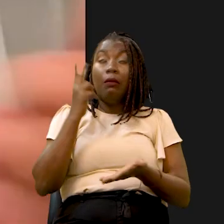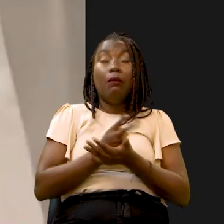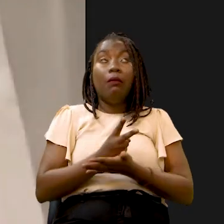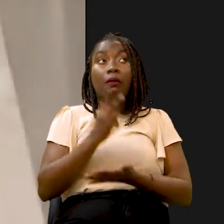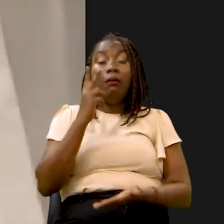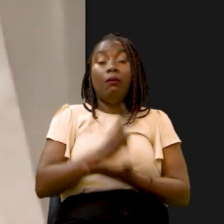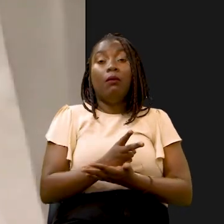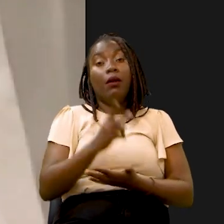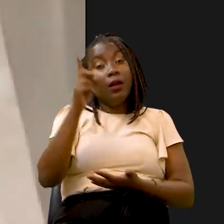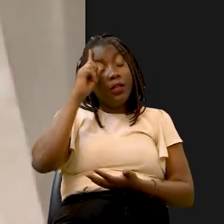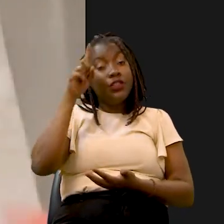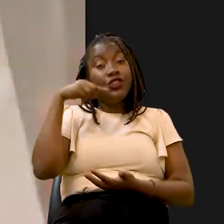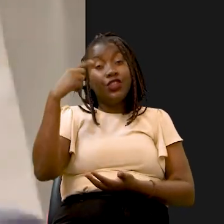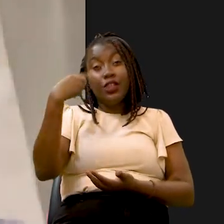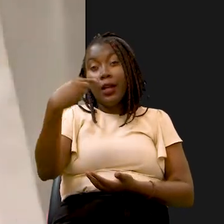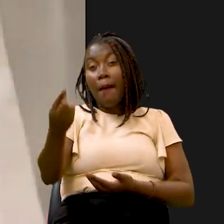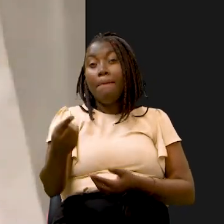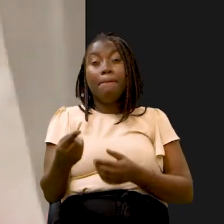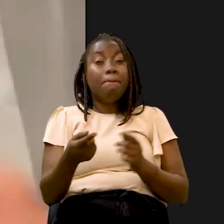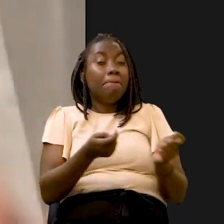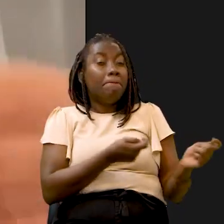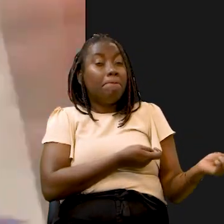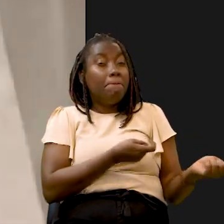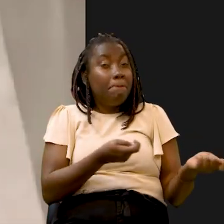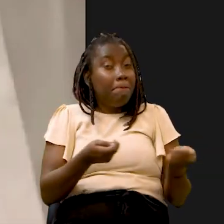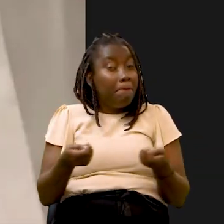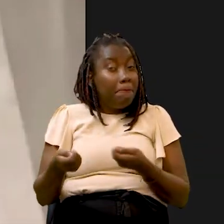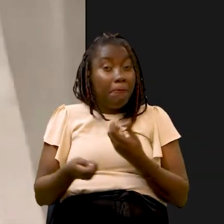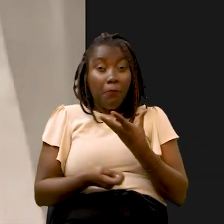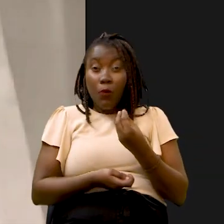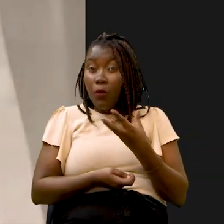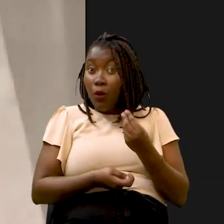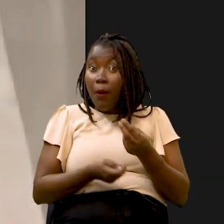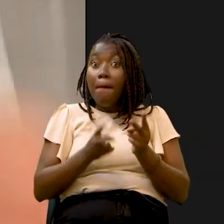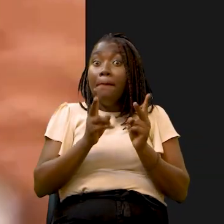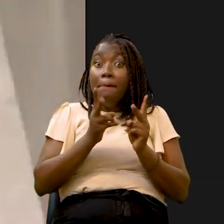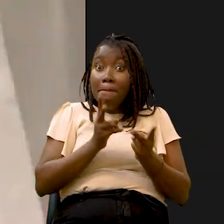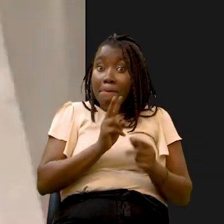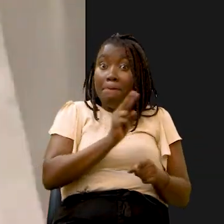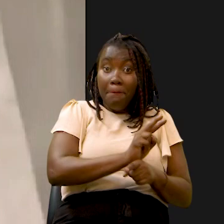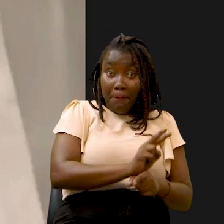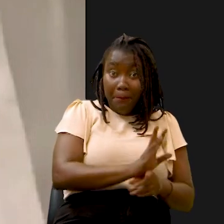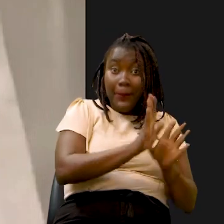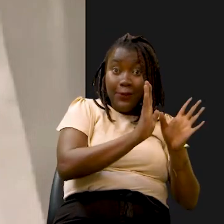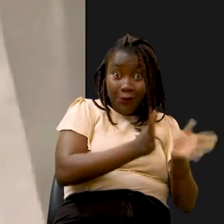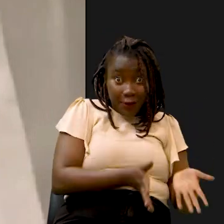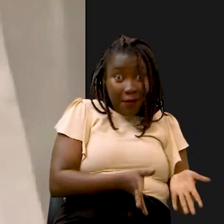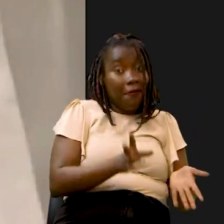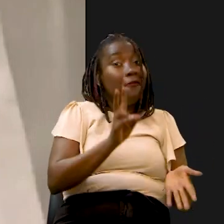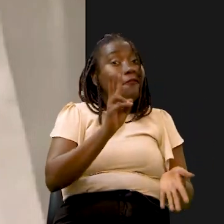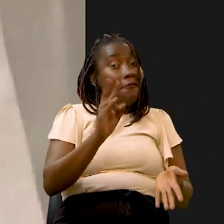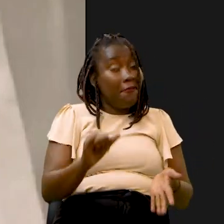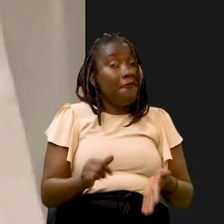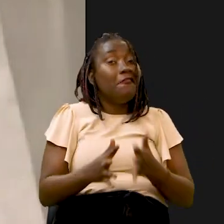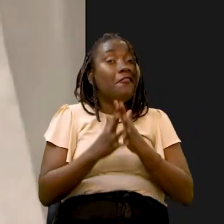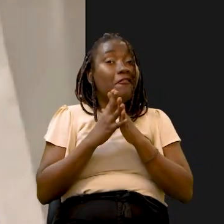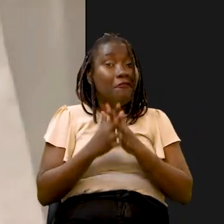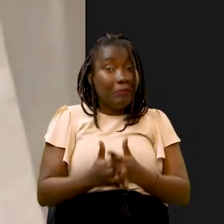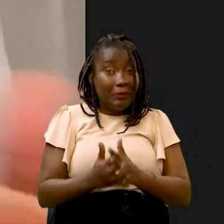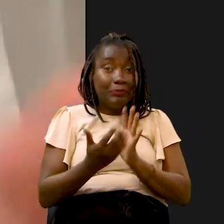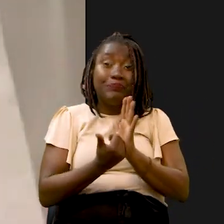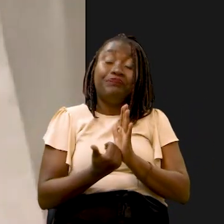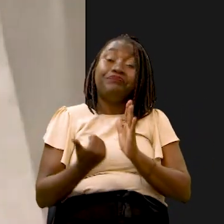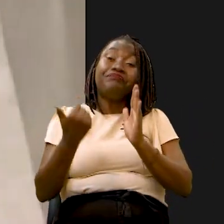essa exposição repetida diariamente ou com muita frequência, mesmo com o filtro solar,